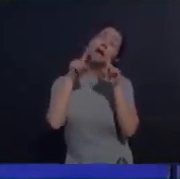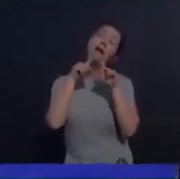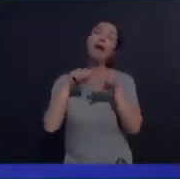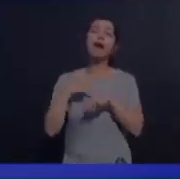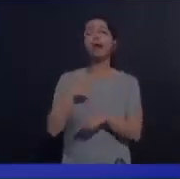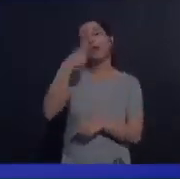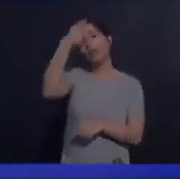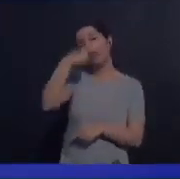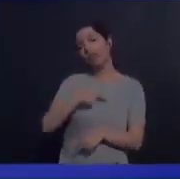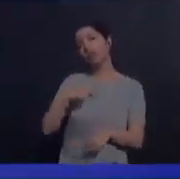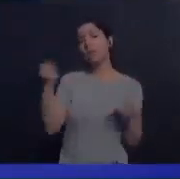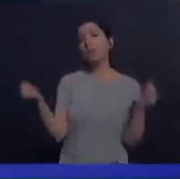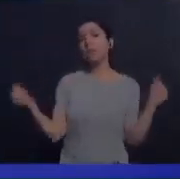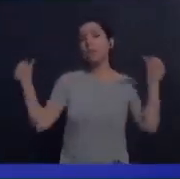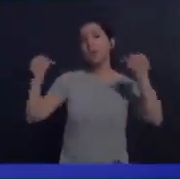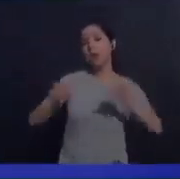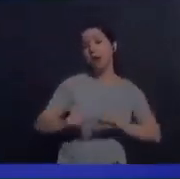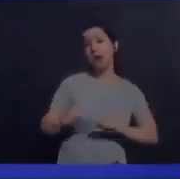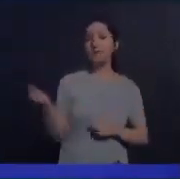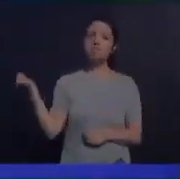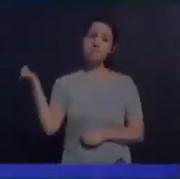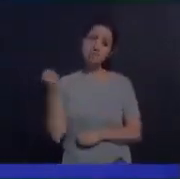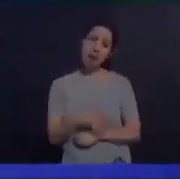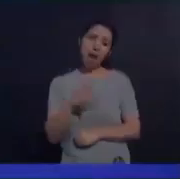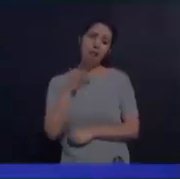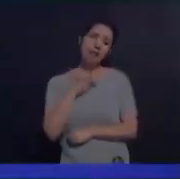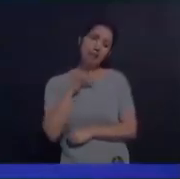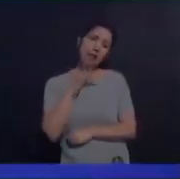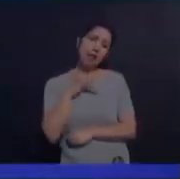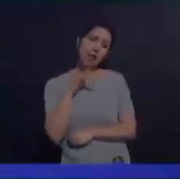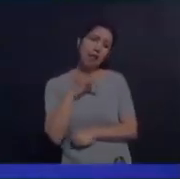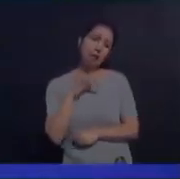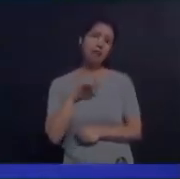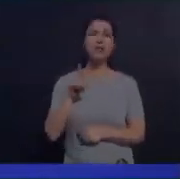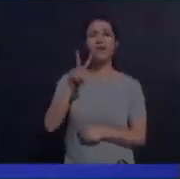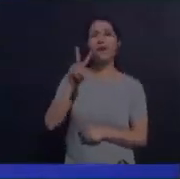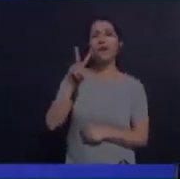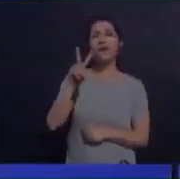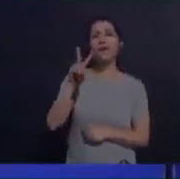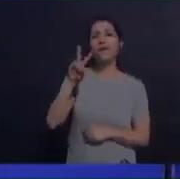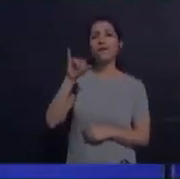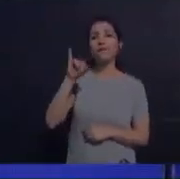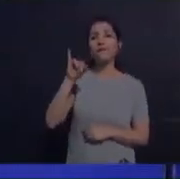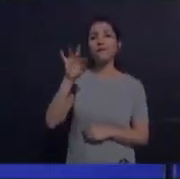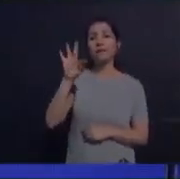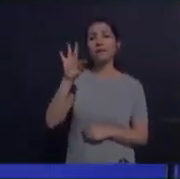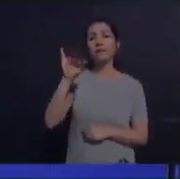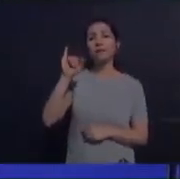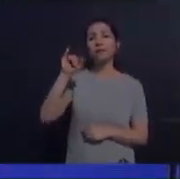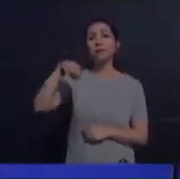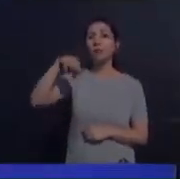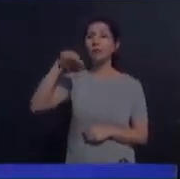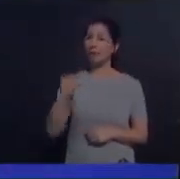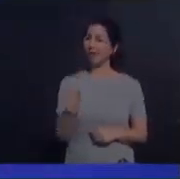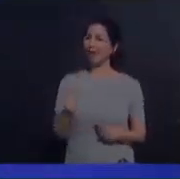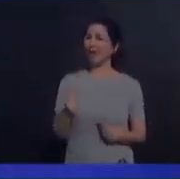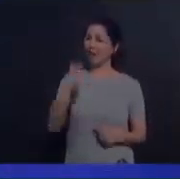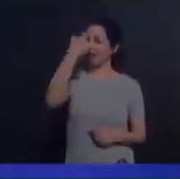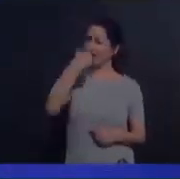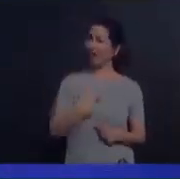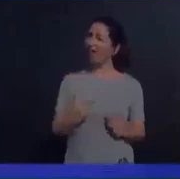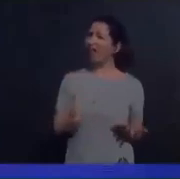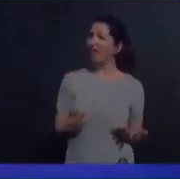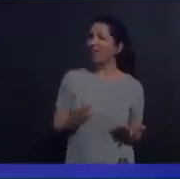vítima, onde vocês se vitimizam, vocês fazem... Olham para vocês com olhos de vítima. Sabe por quê?